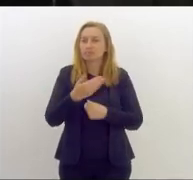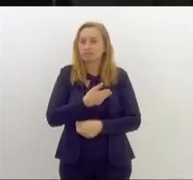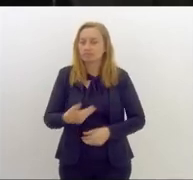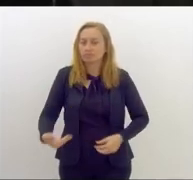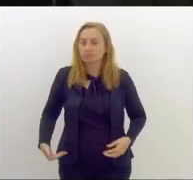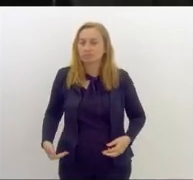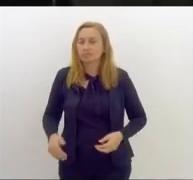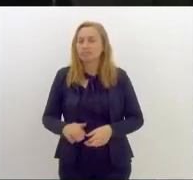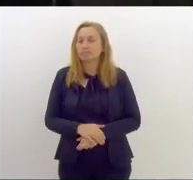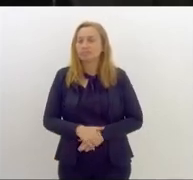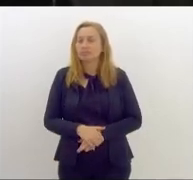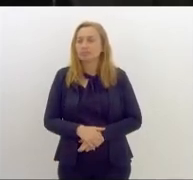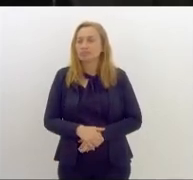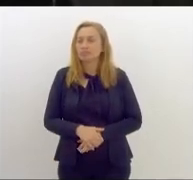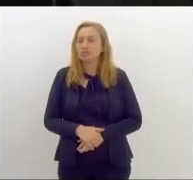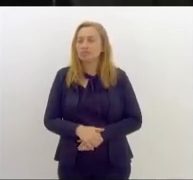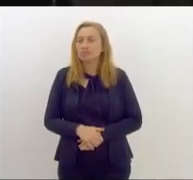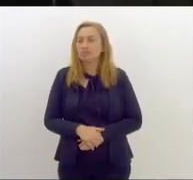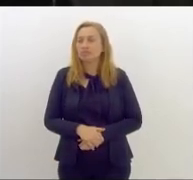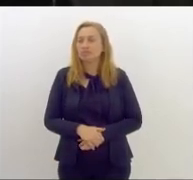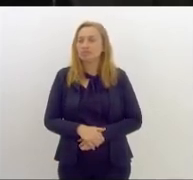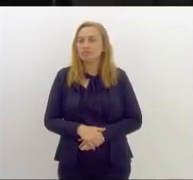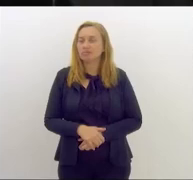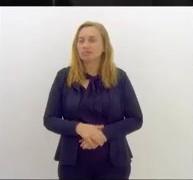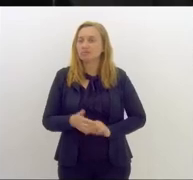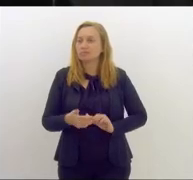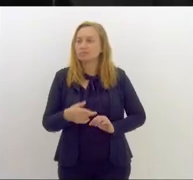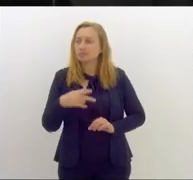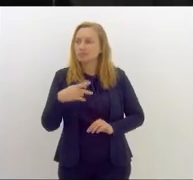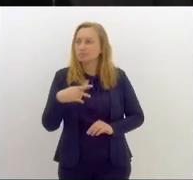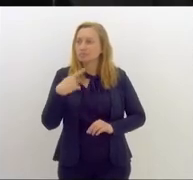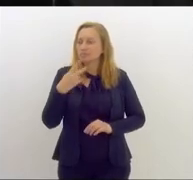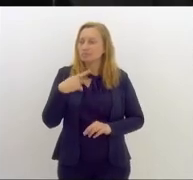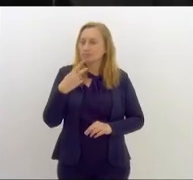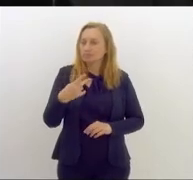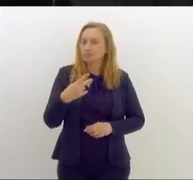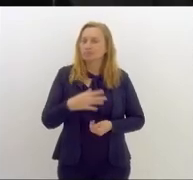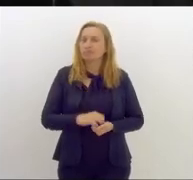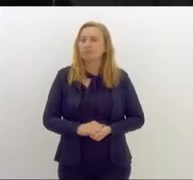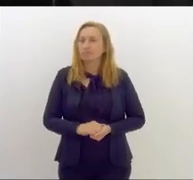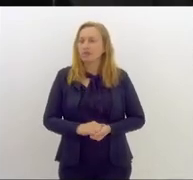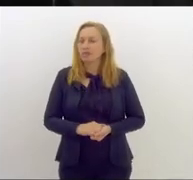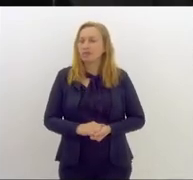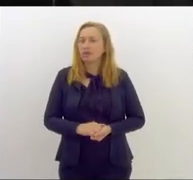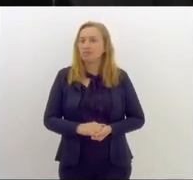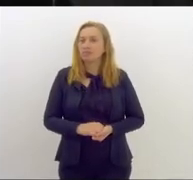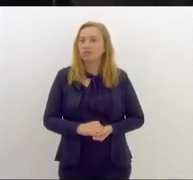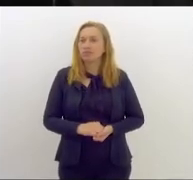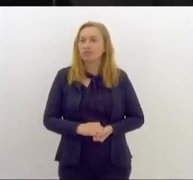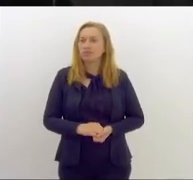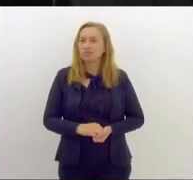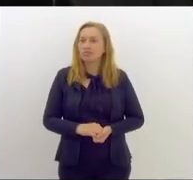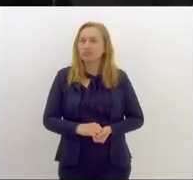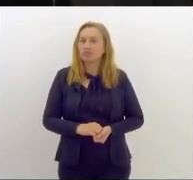e onde foi tratado e eu uso mais o termo desmantelamento